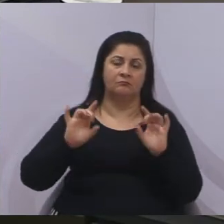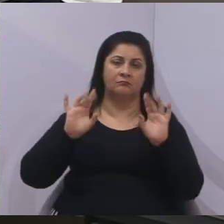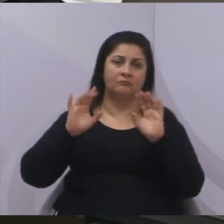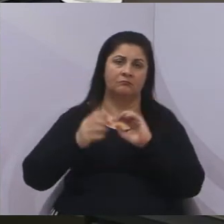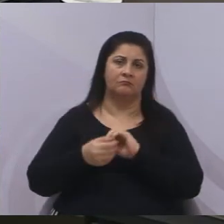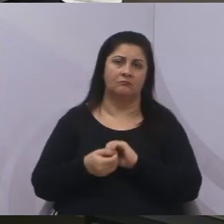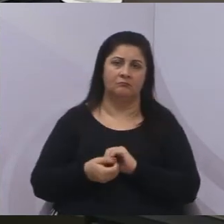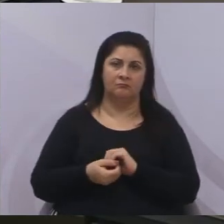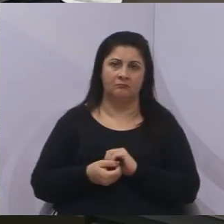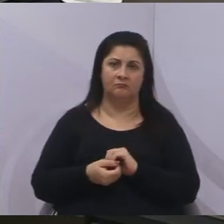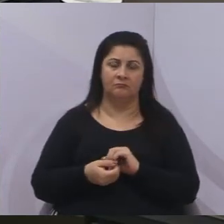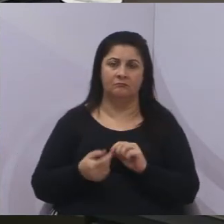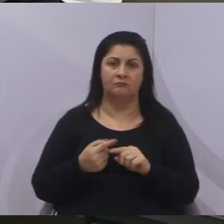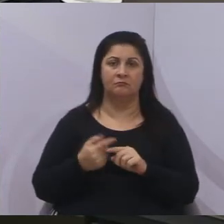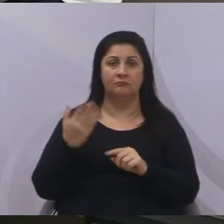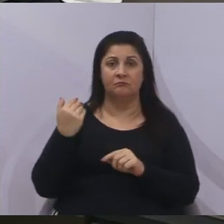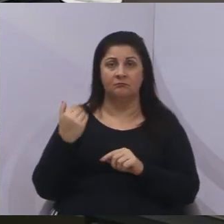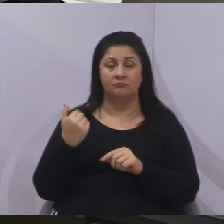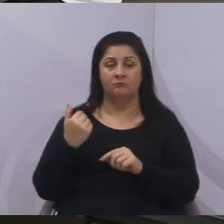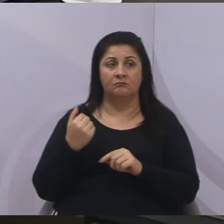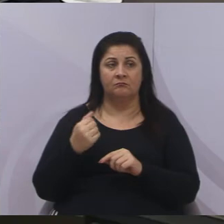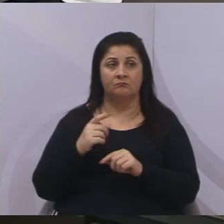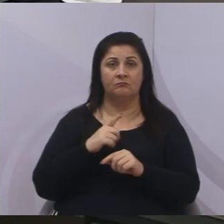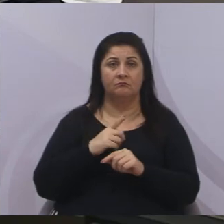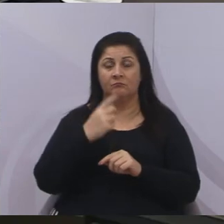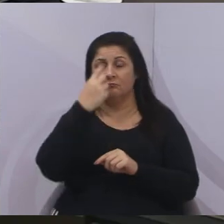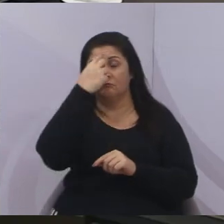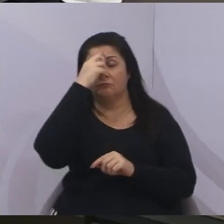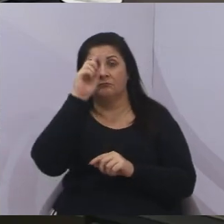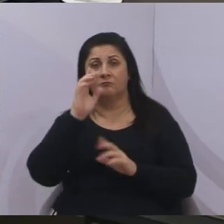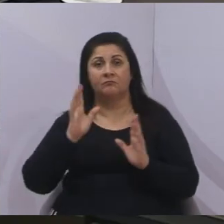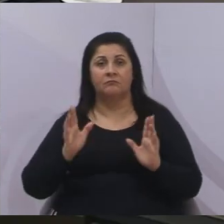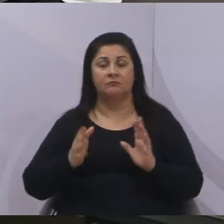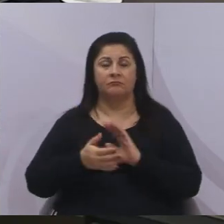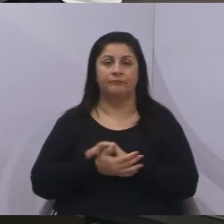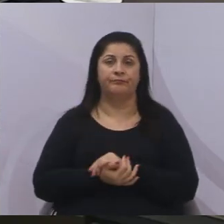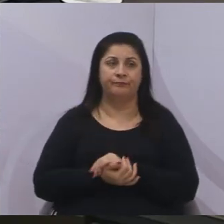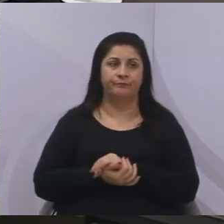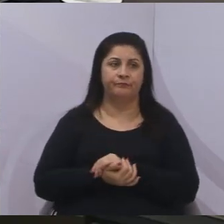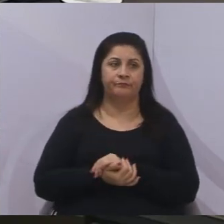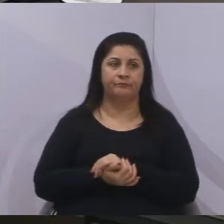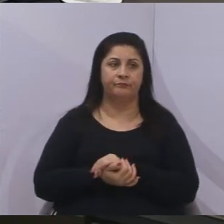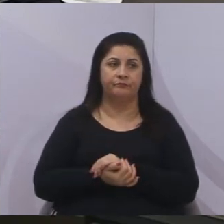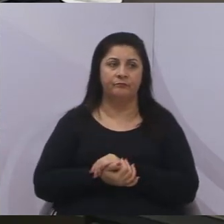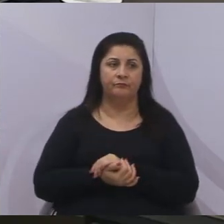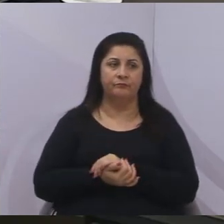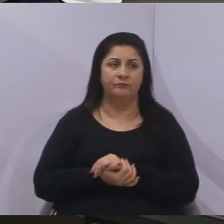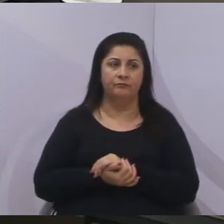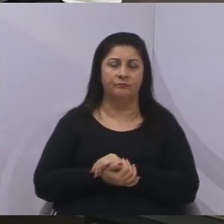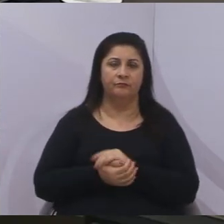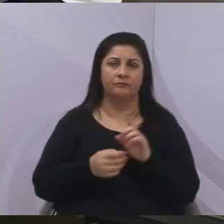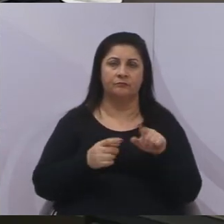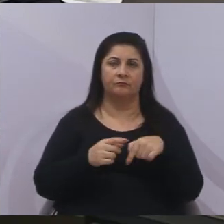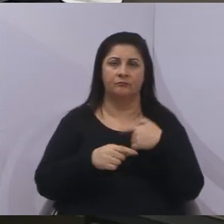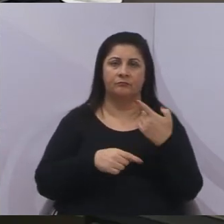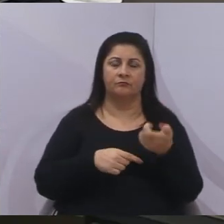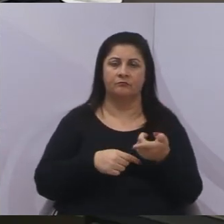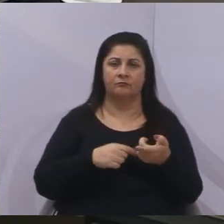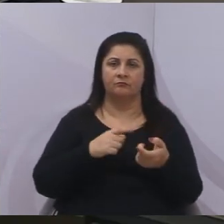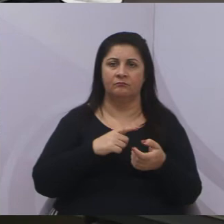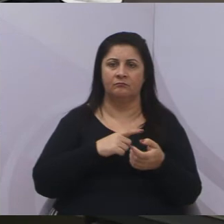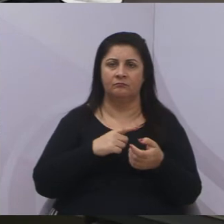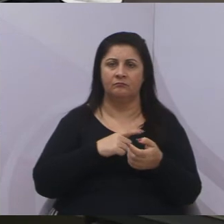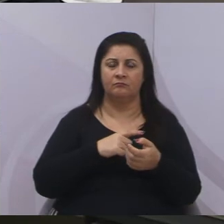Porque, num passado não tão distante, existia dúvidas. A partir do momento que tivemos a súmula 33, que é uma súmula